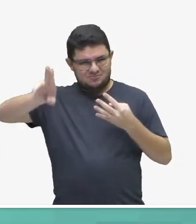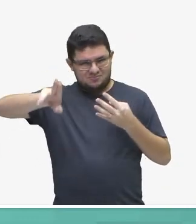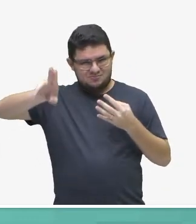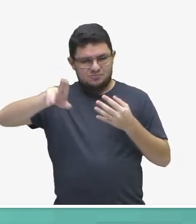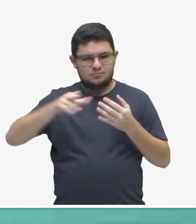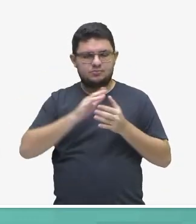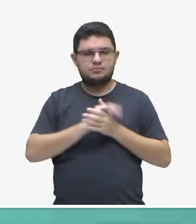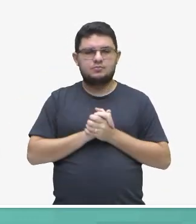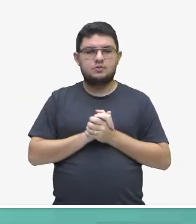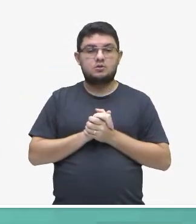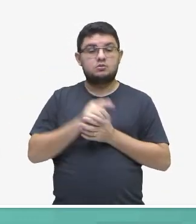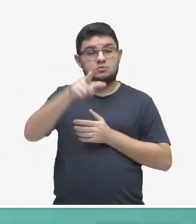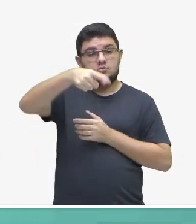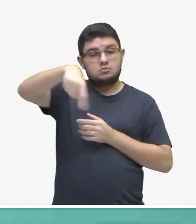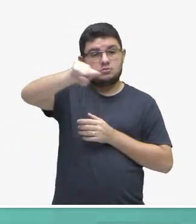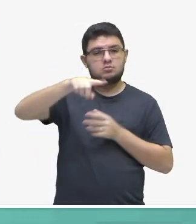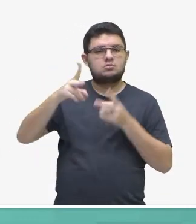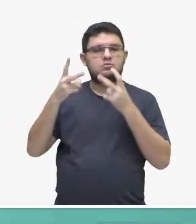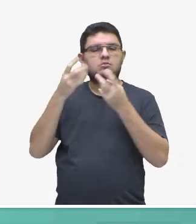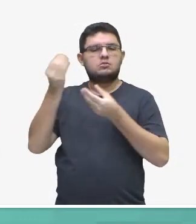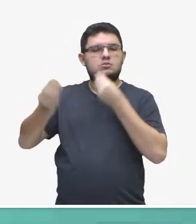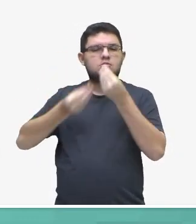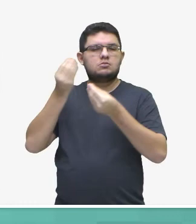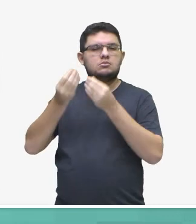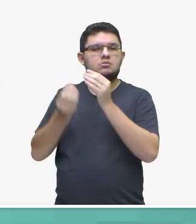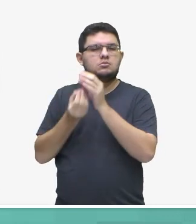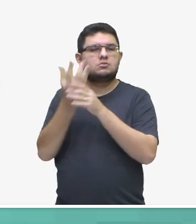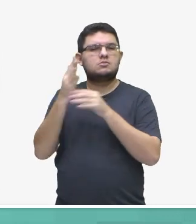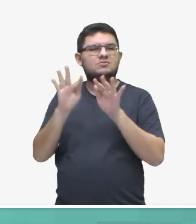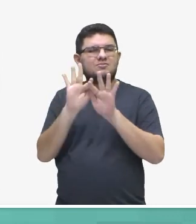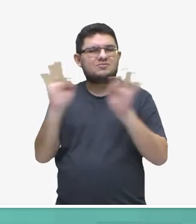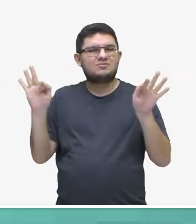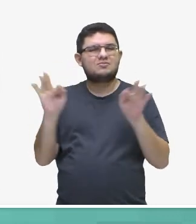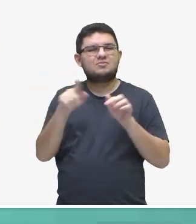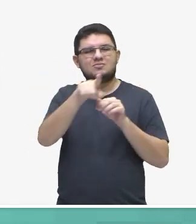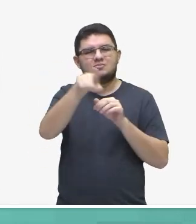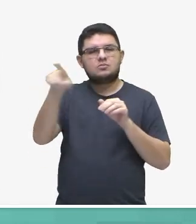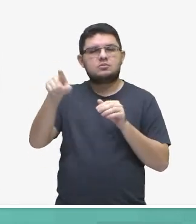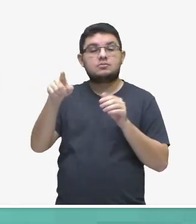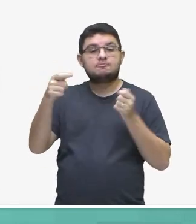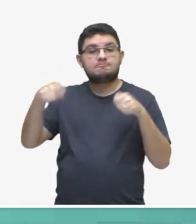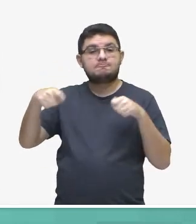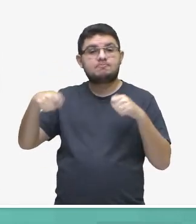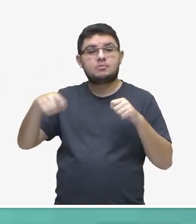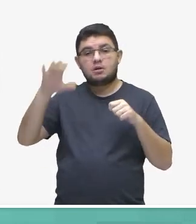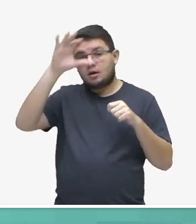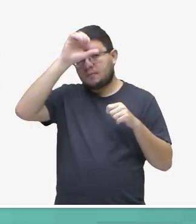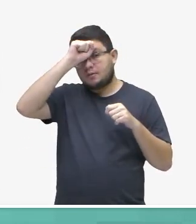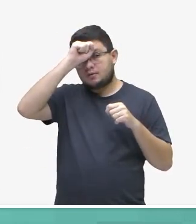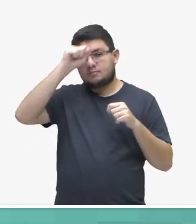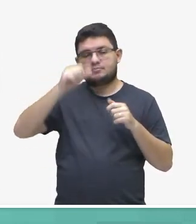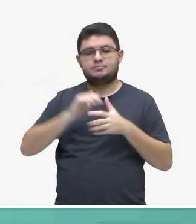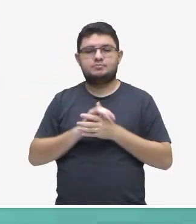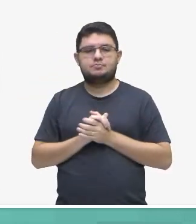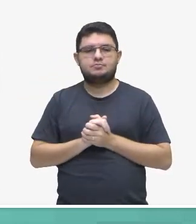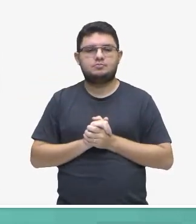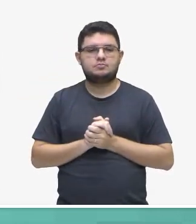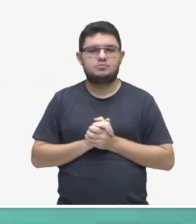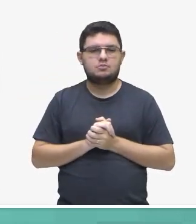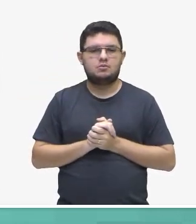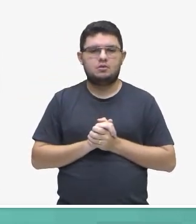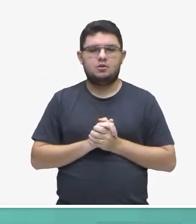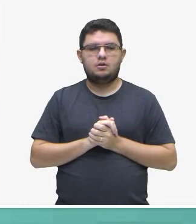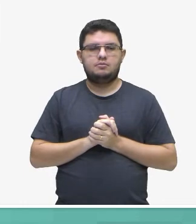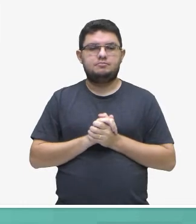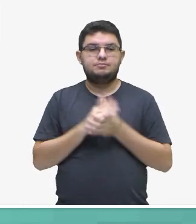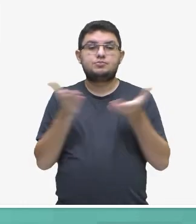como que nós vamos fazer essas frases, né? Que vocês precisam aprender aí com essas 4 palavras. Vamos lá. Eu tenho